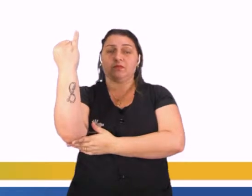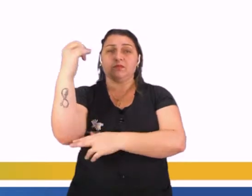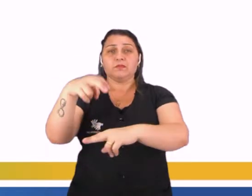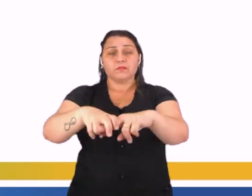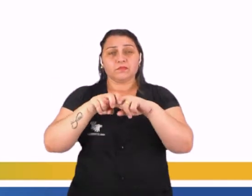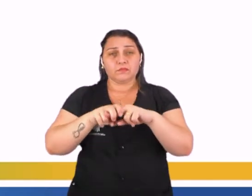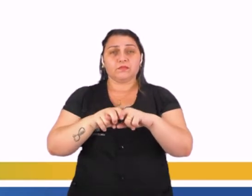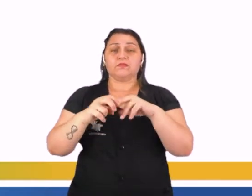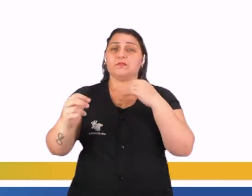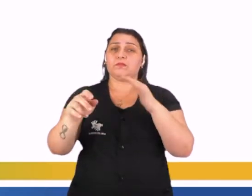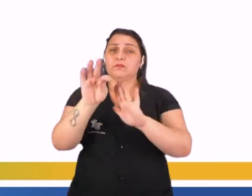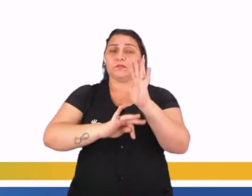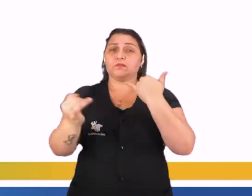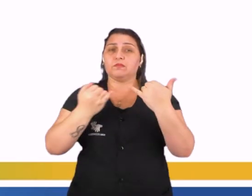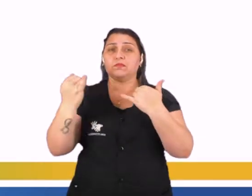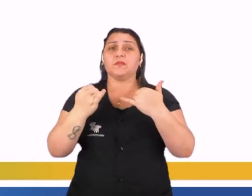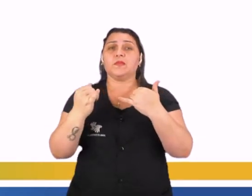muito novo, para vocês verem aí.